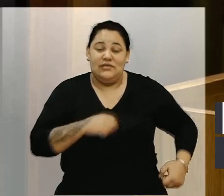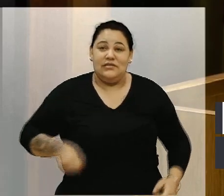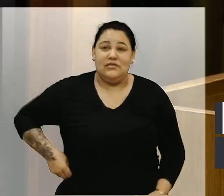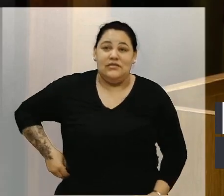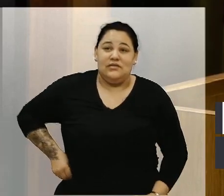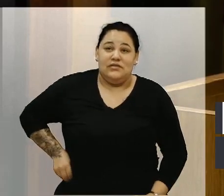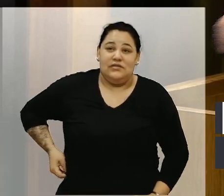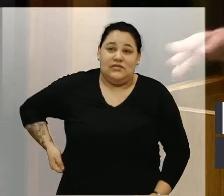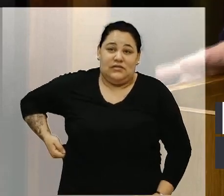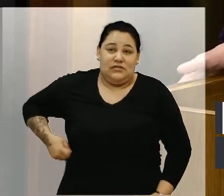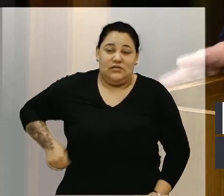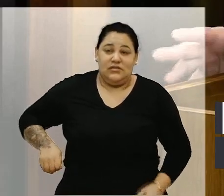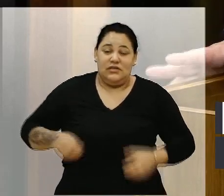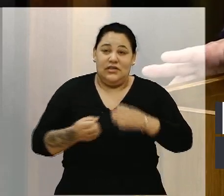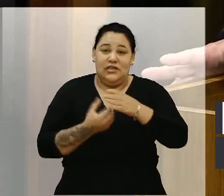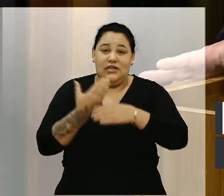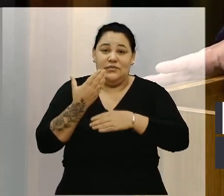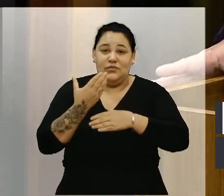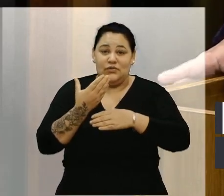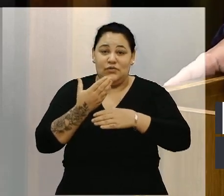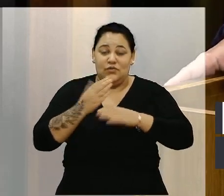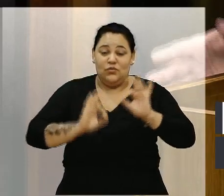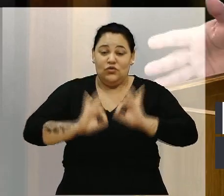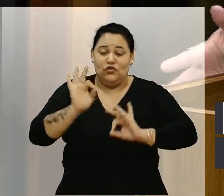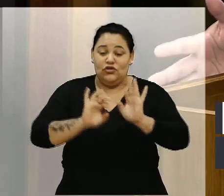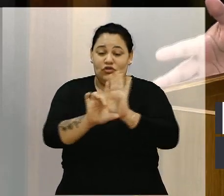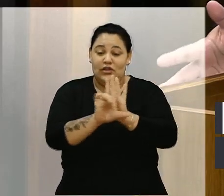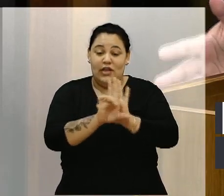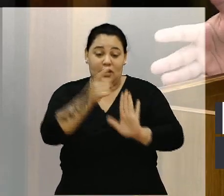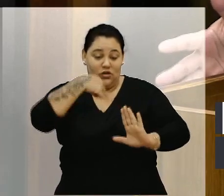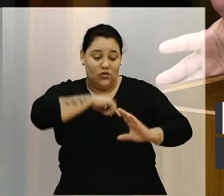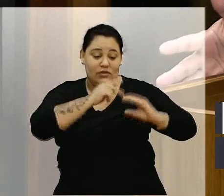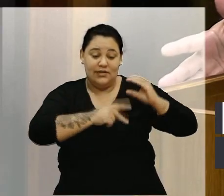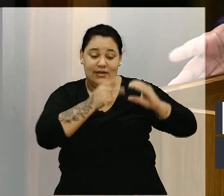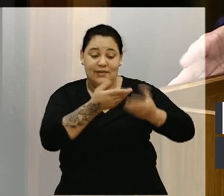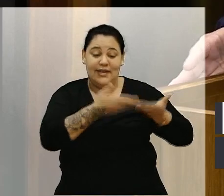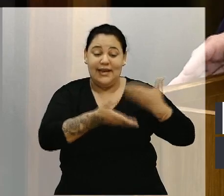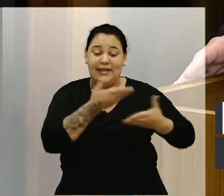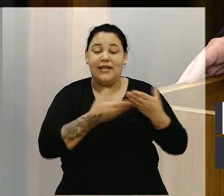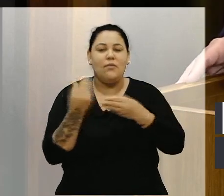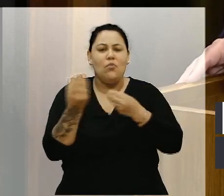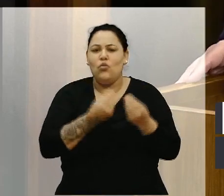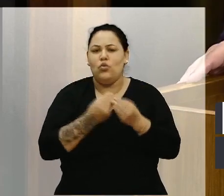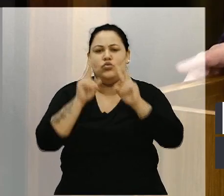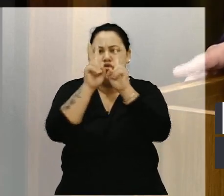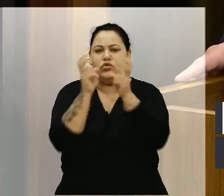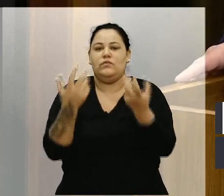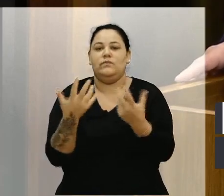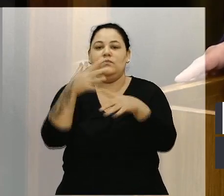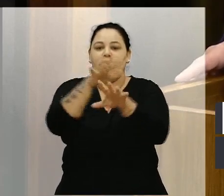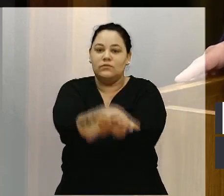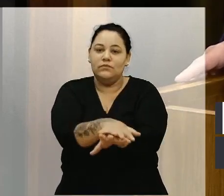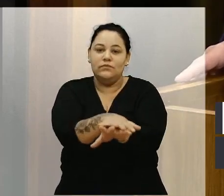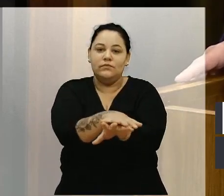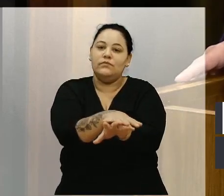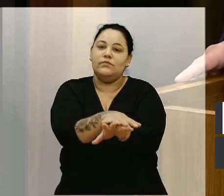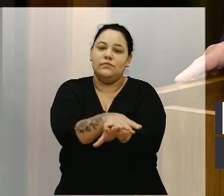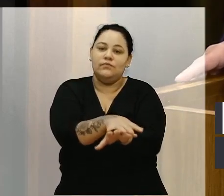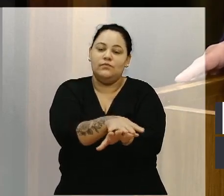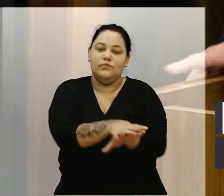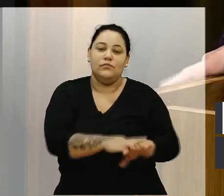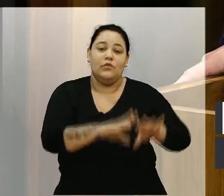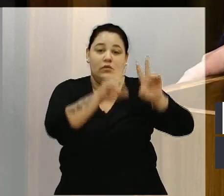lei. E aqui eu quero dizer que a nossa casa tem tratado muito do tema da inclusão, né? Esse é um tema muito caro para todos